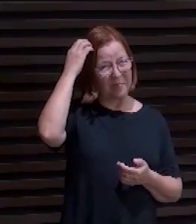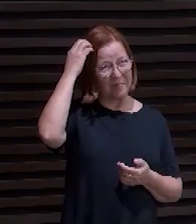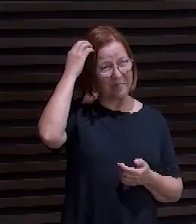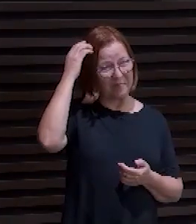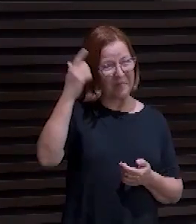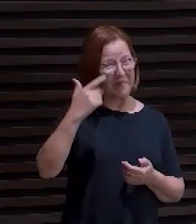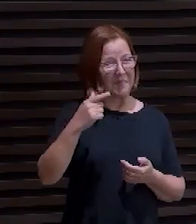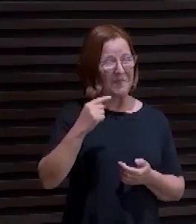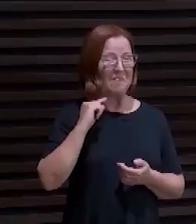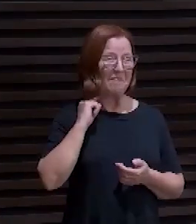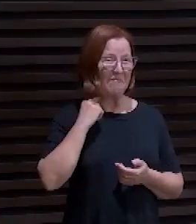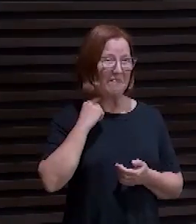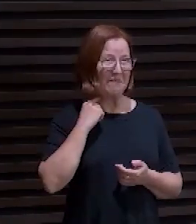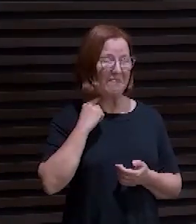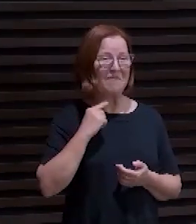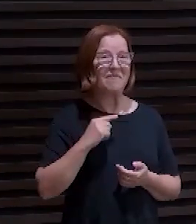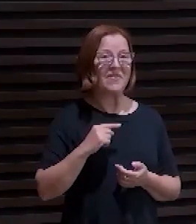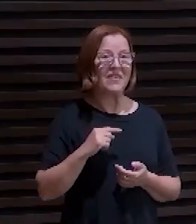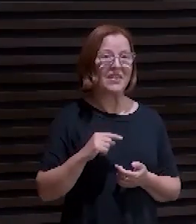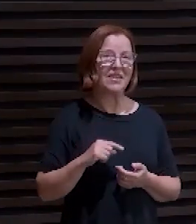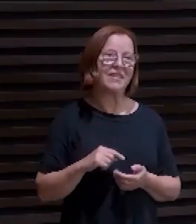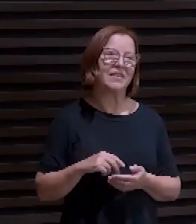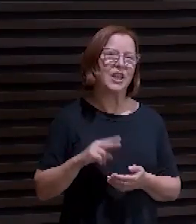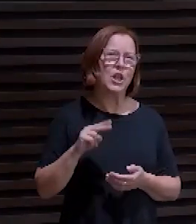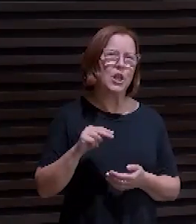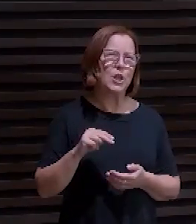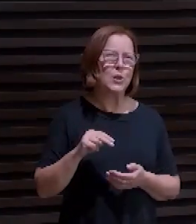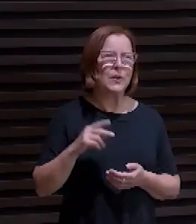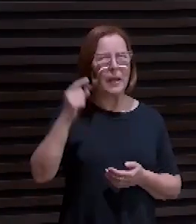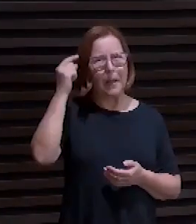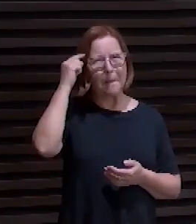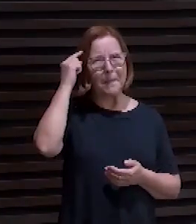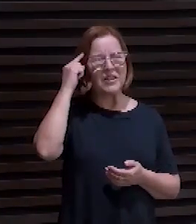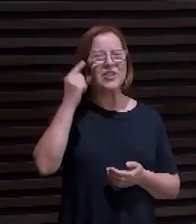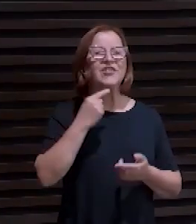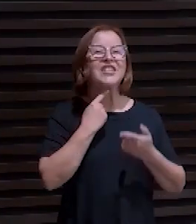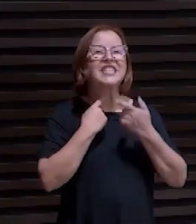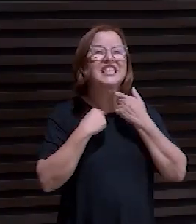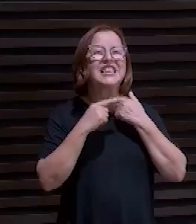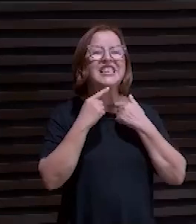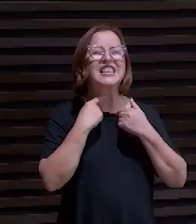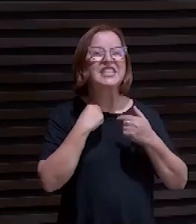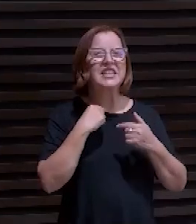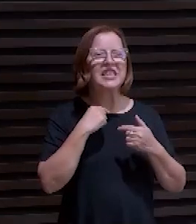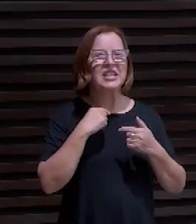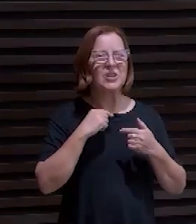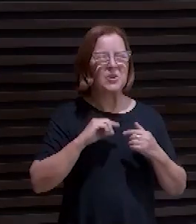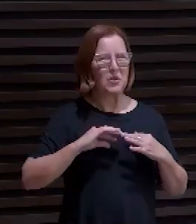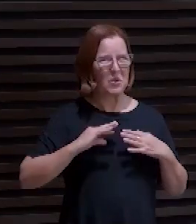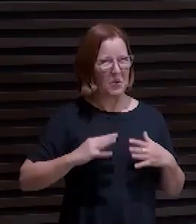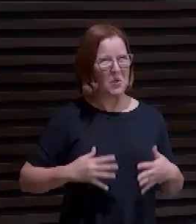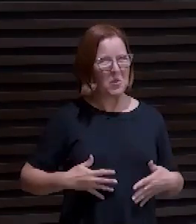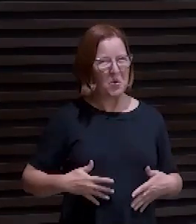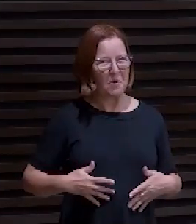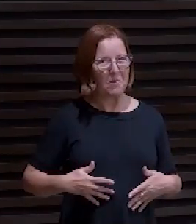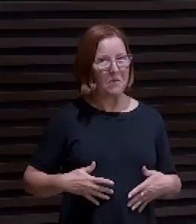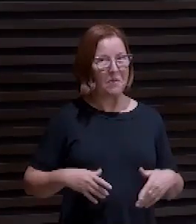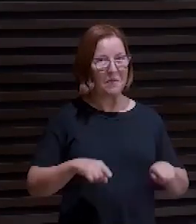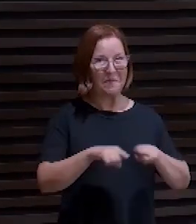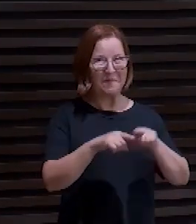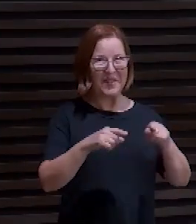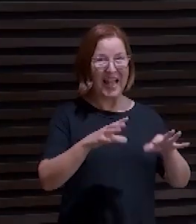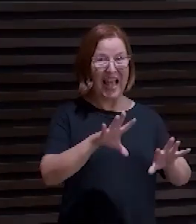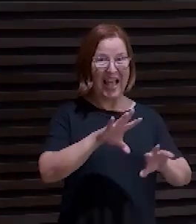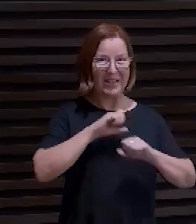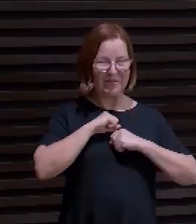incontaminável. Nunca passou pela sua mente desejos carnais, mas ele assumiu a